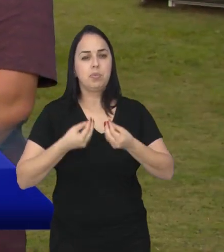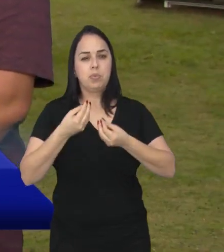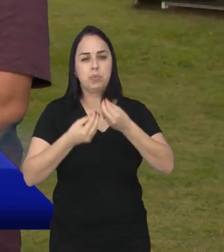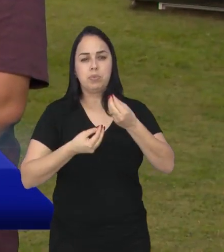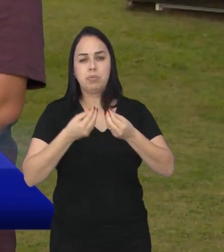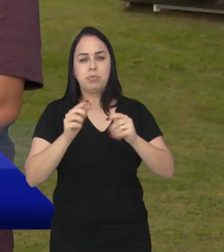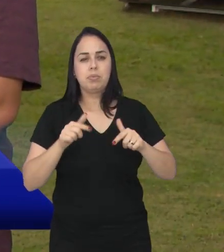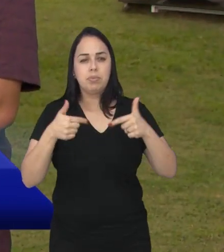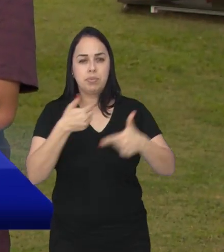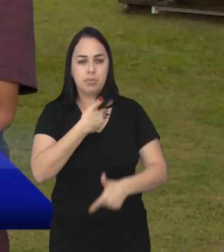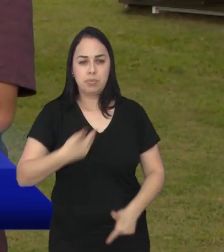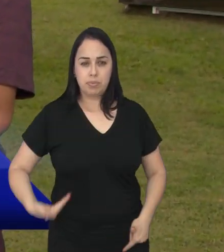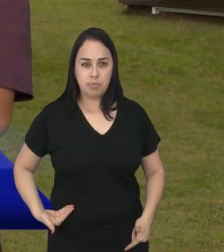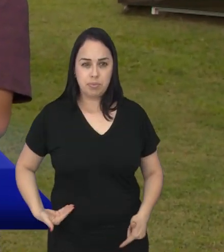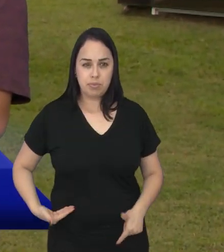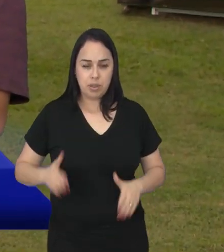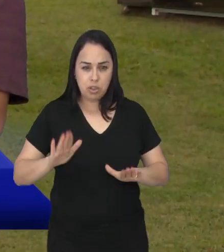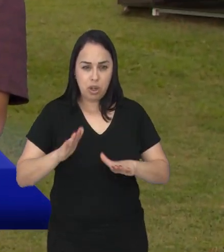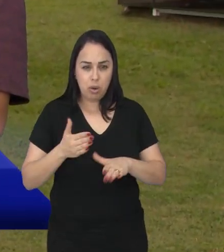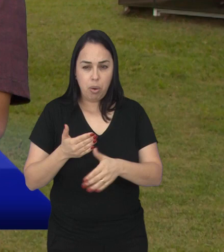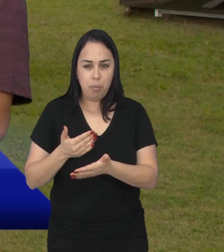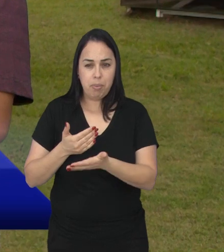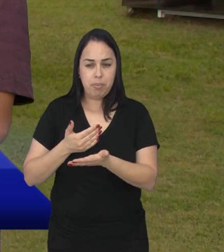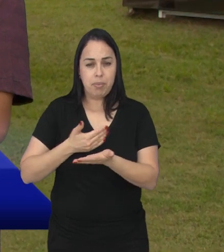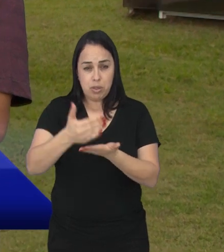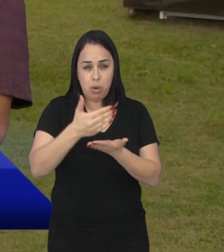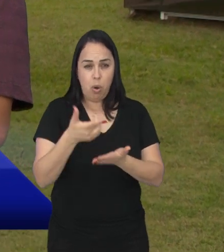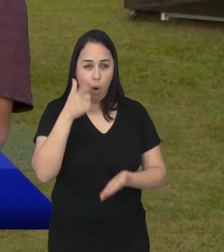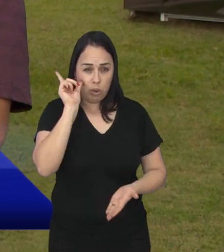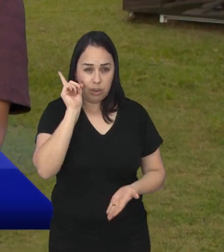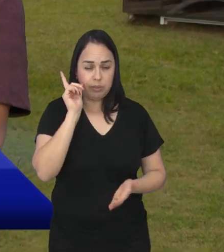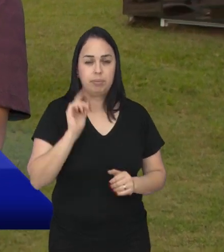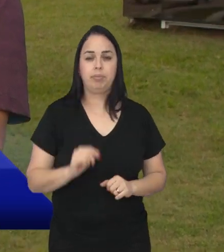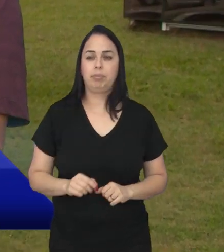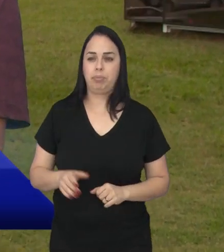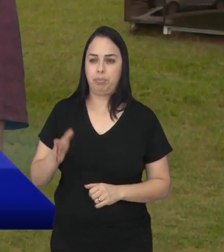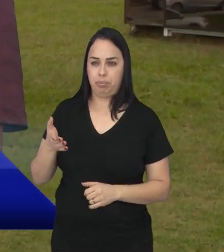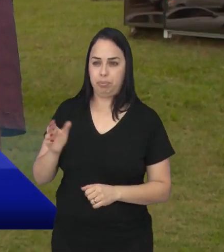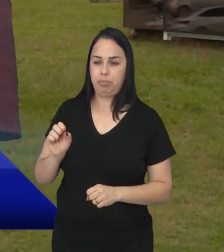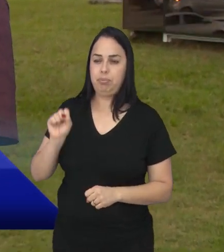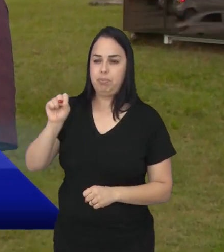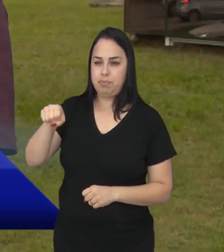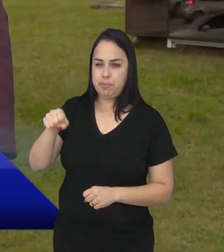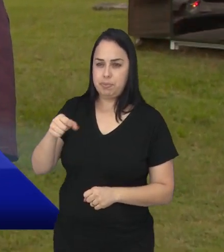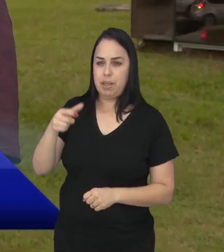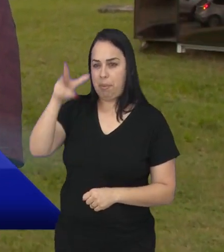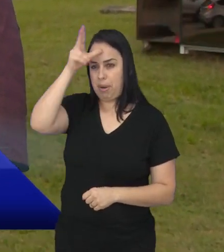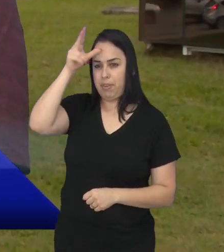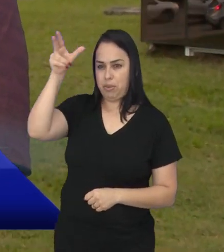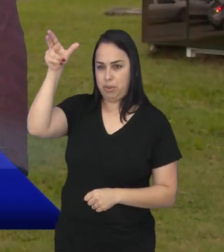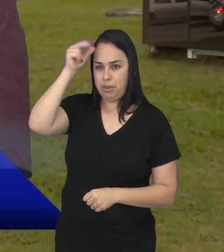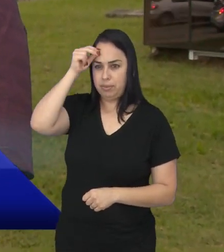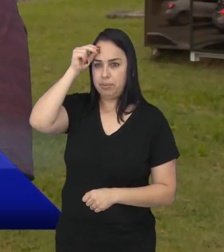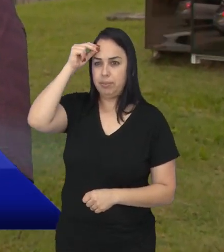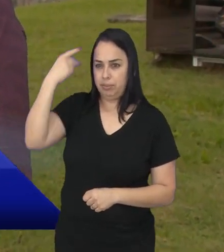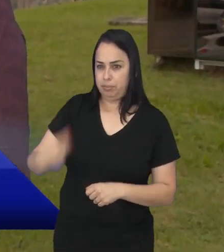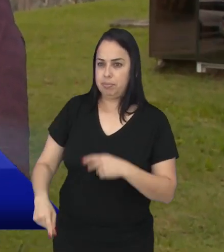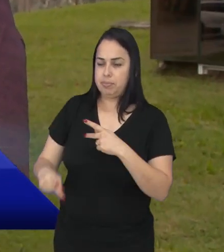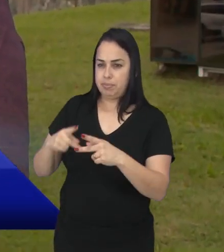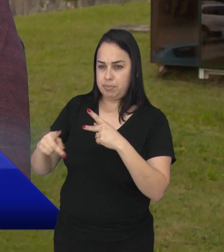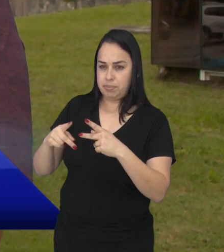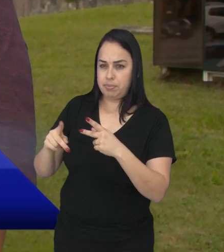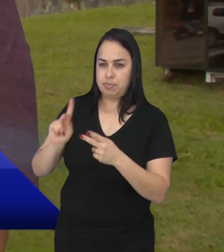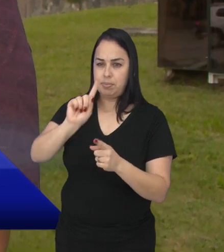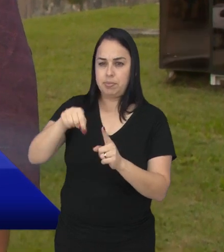das ações que vocês vão realizar ao longo do mês já começou ontem inclusive né a Prefeitura de São José dos